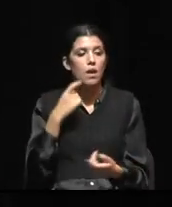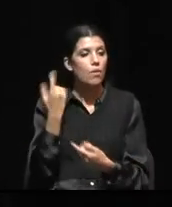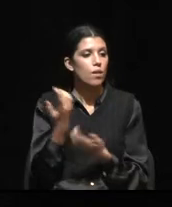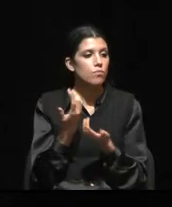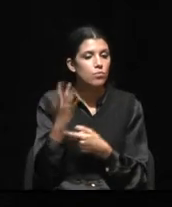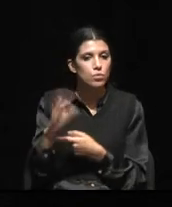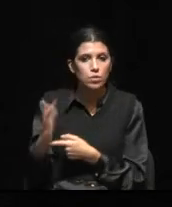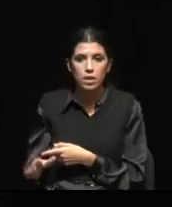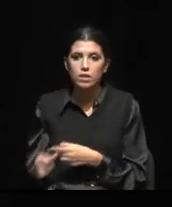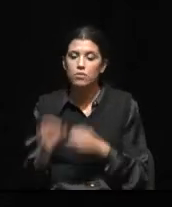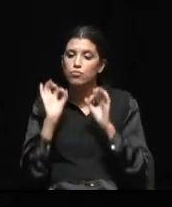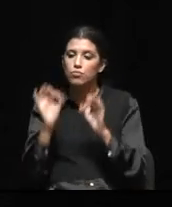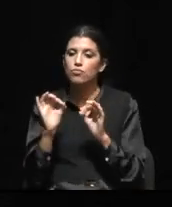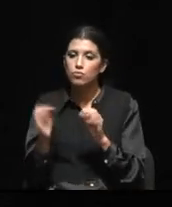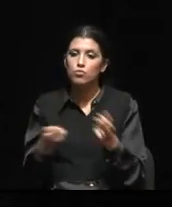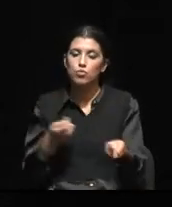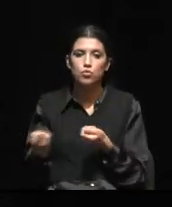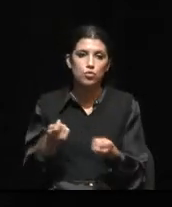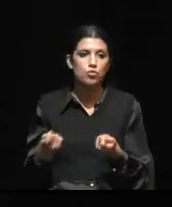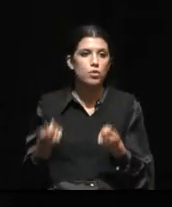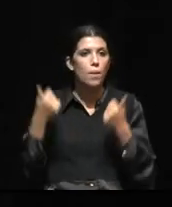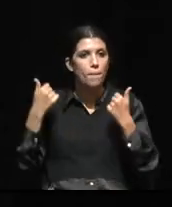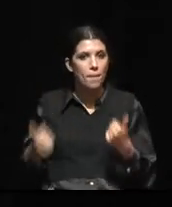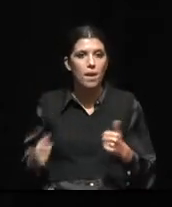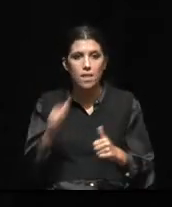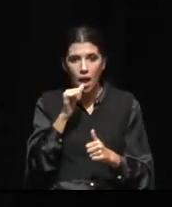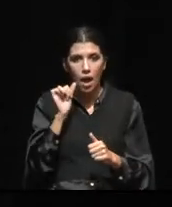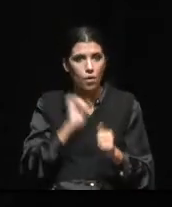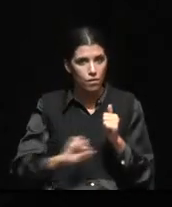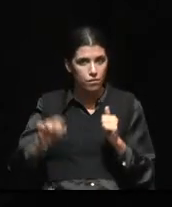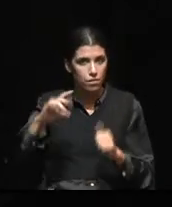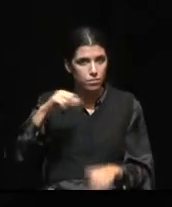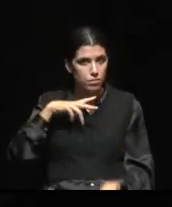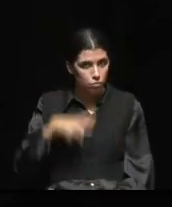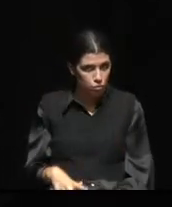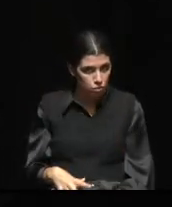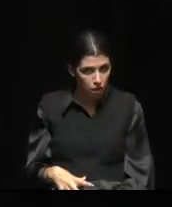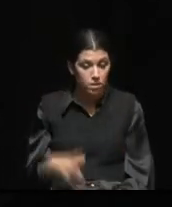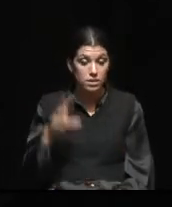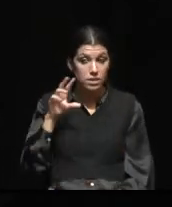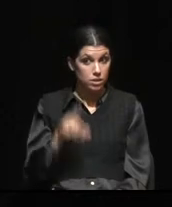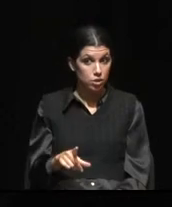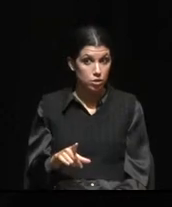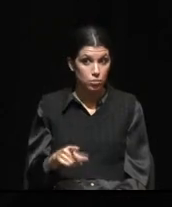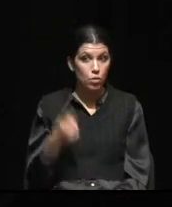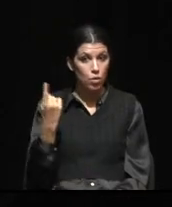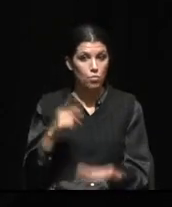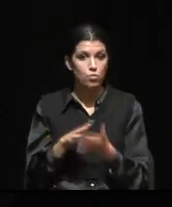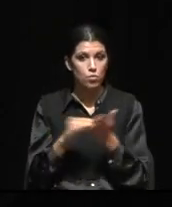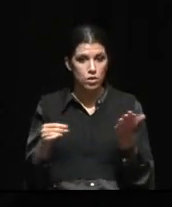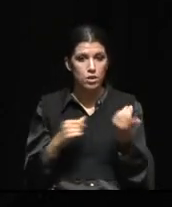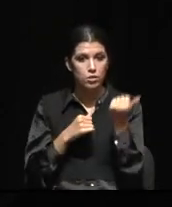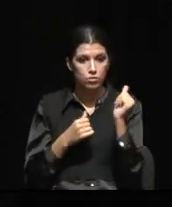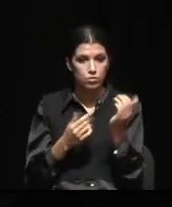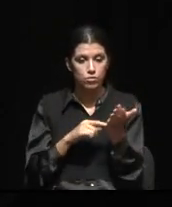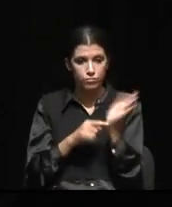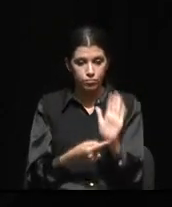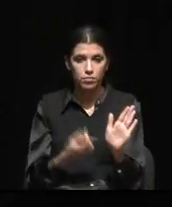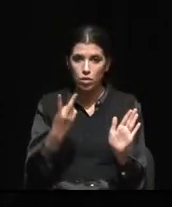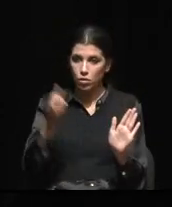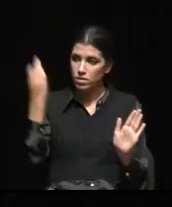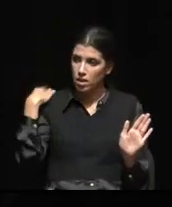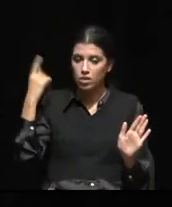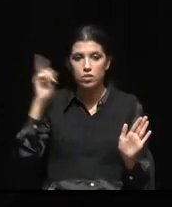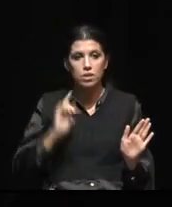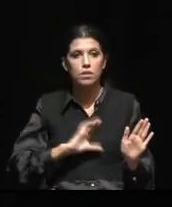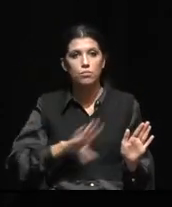de eficiência hídrica e de gestão sustentável da água em Portugal Lisboa é um deles precisamente há do anos no